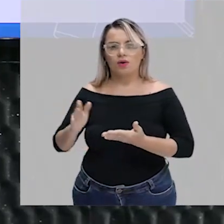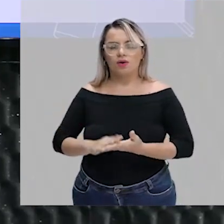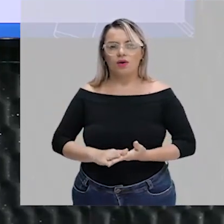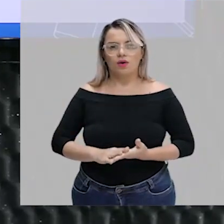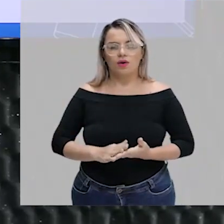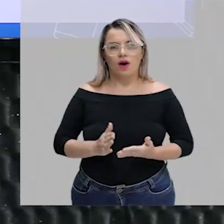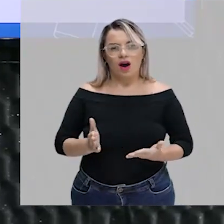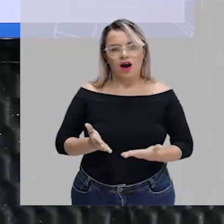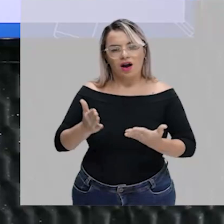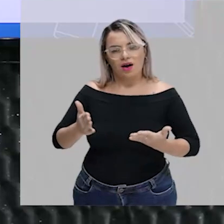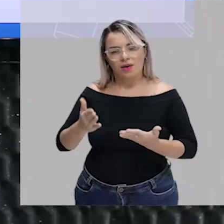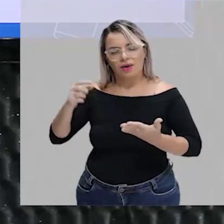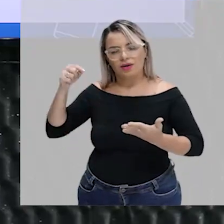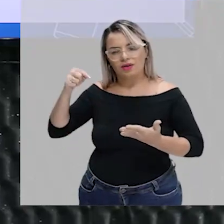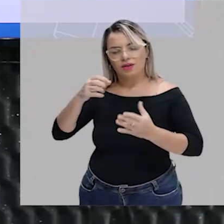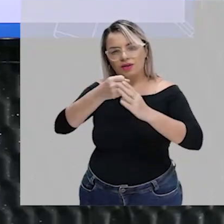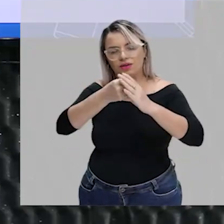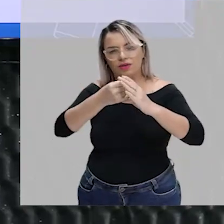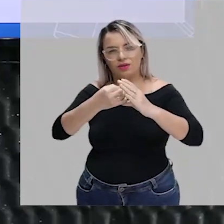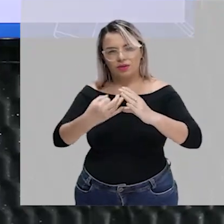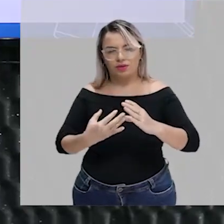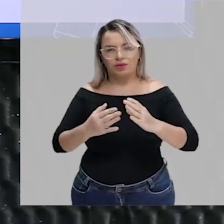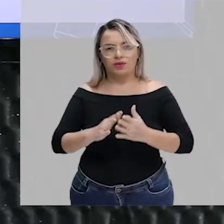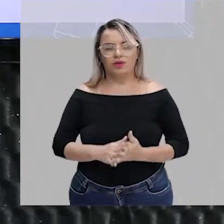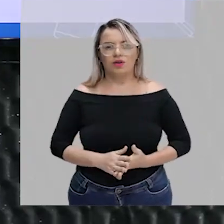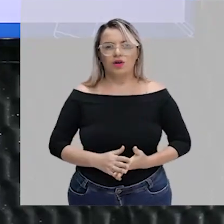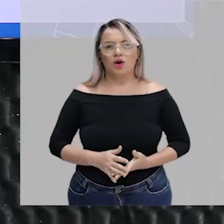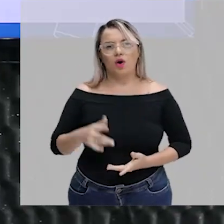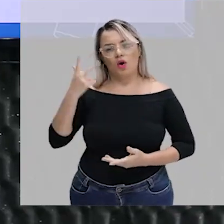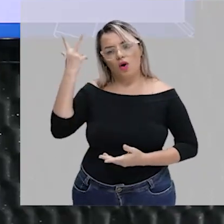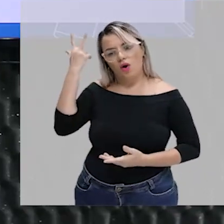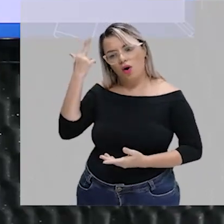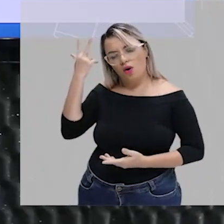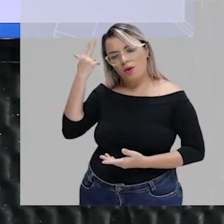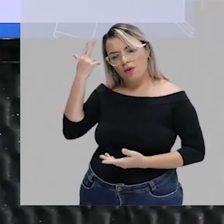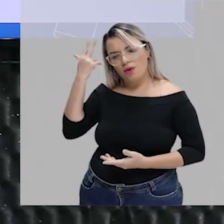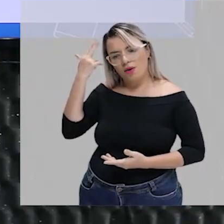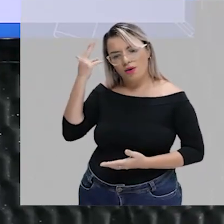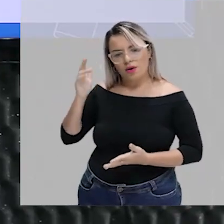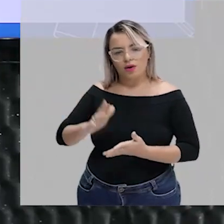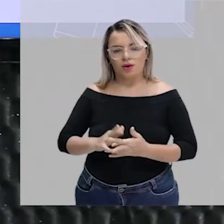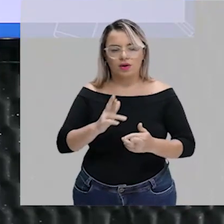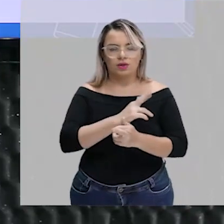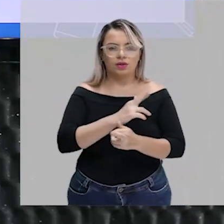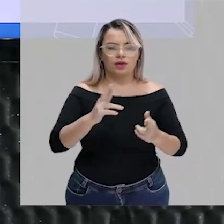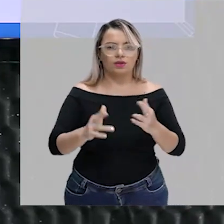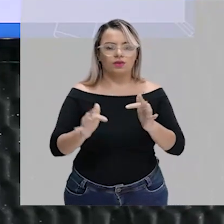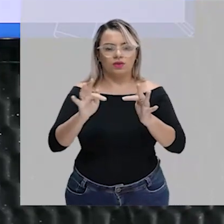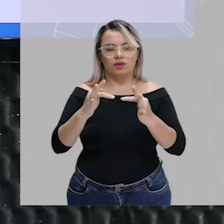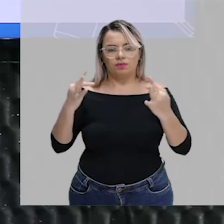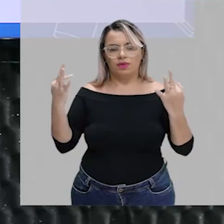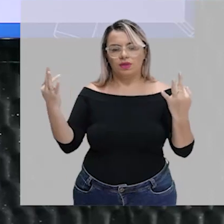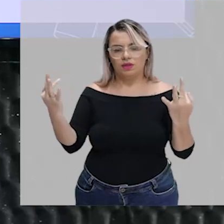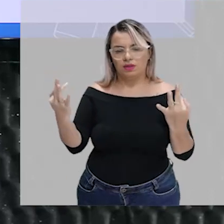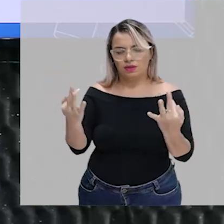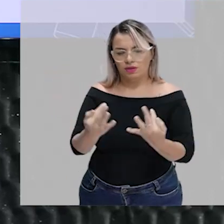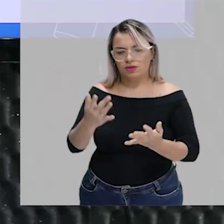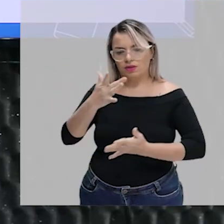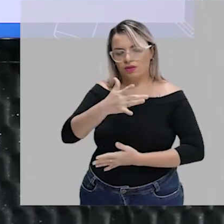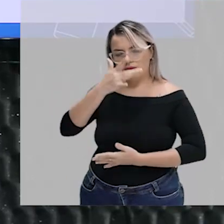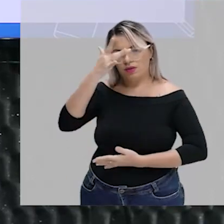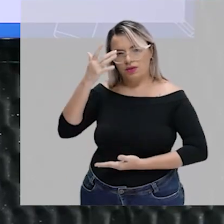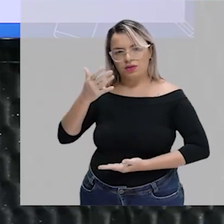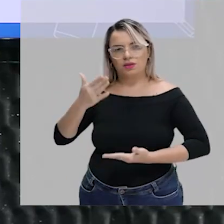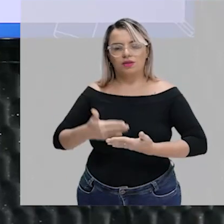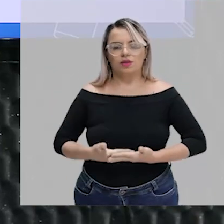muito propenso, é uma característica muito comum do povo brasileiro, sobrepor as relações familiares e